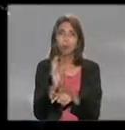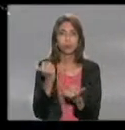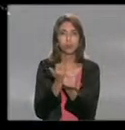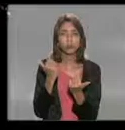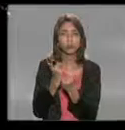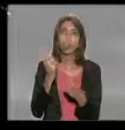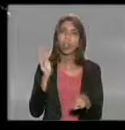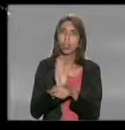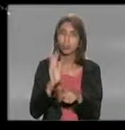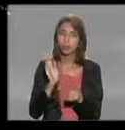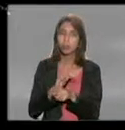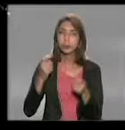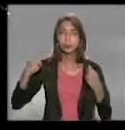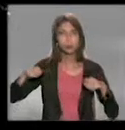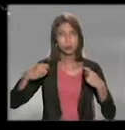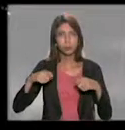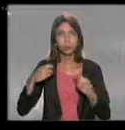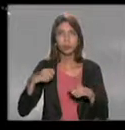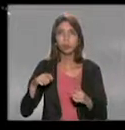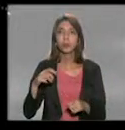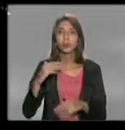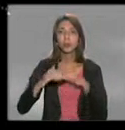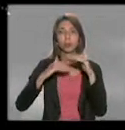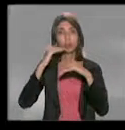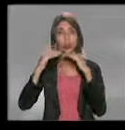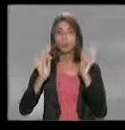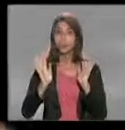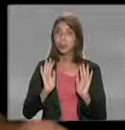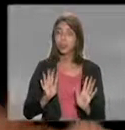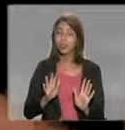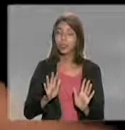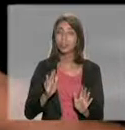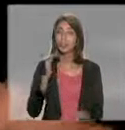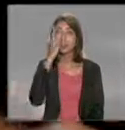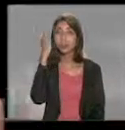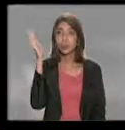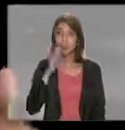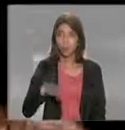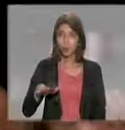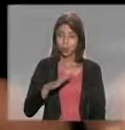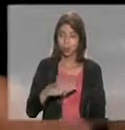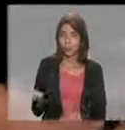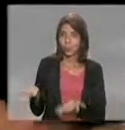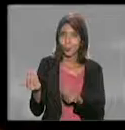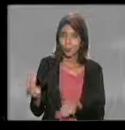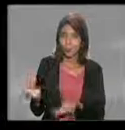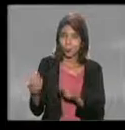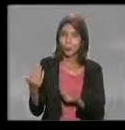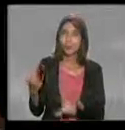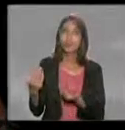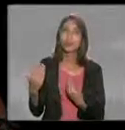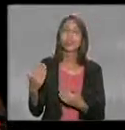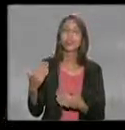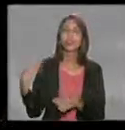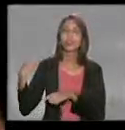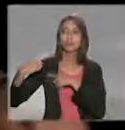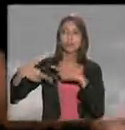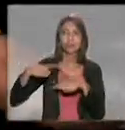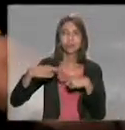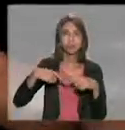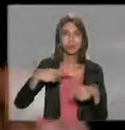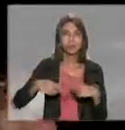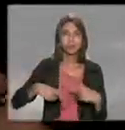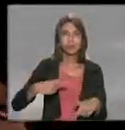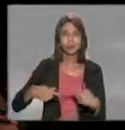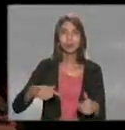fica da universidade. Você vaza da universidade. Por isso que tem alguns outros suportes além da entrada na universidade, tem a Bolsa PIBIC, tem